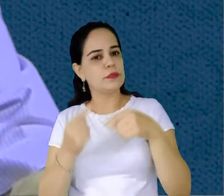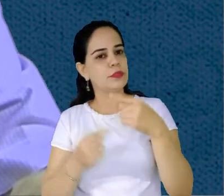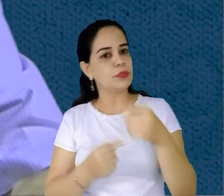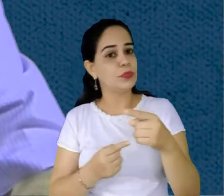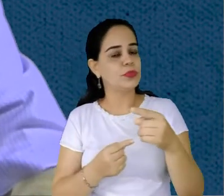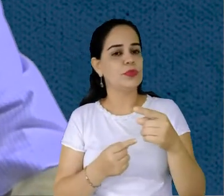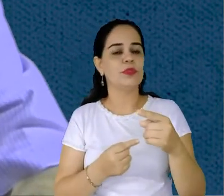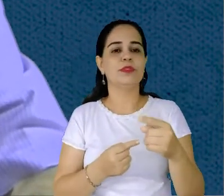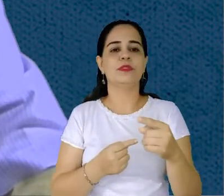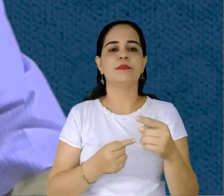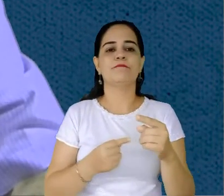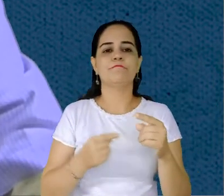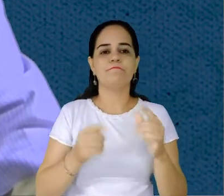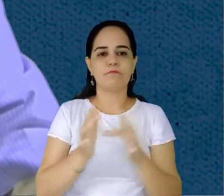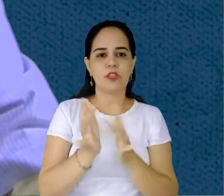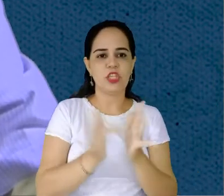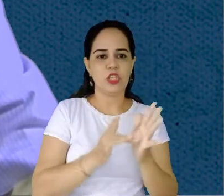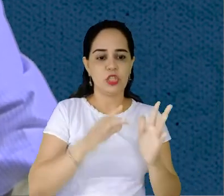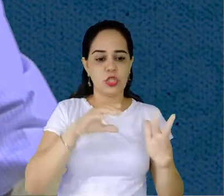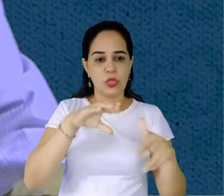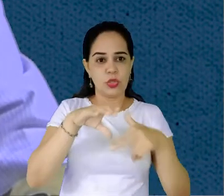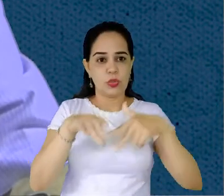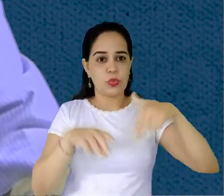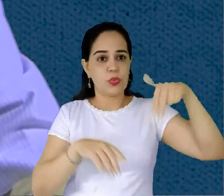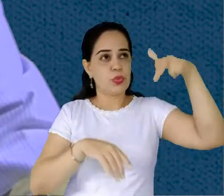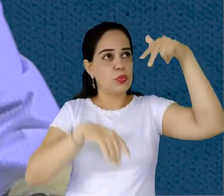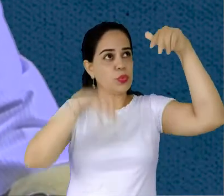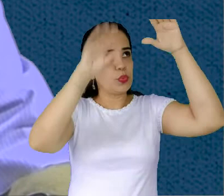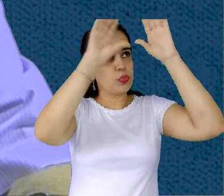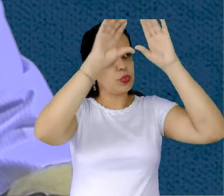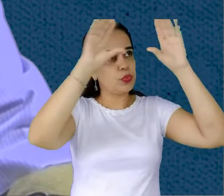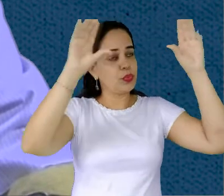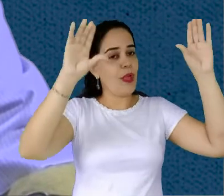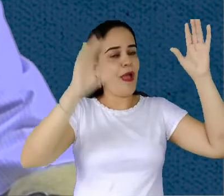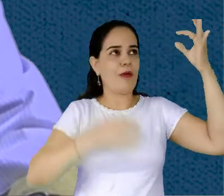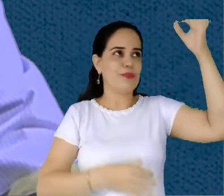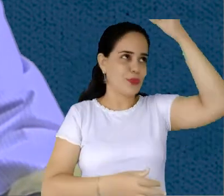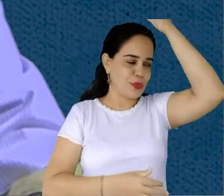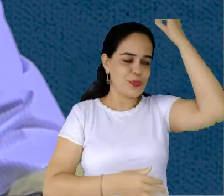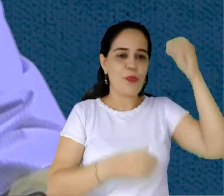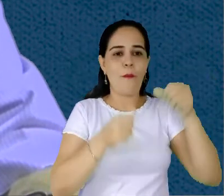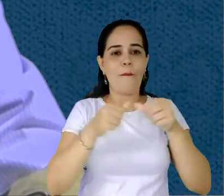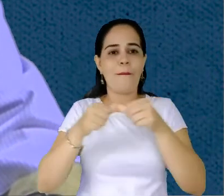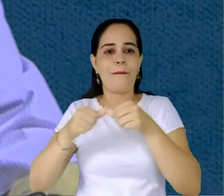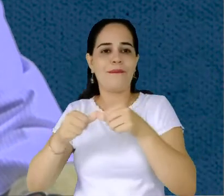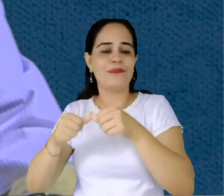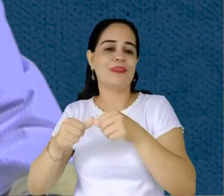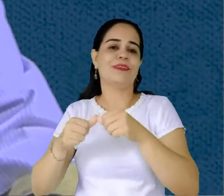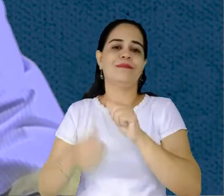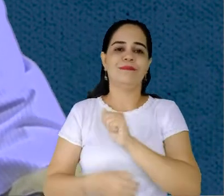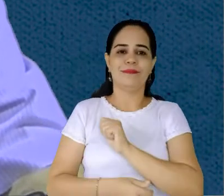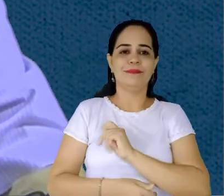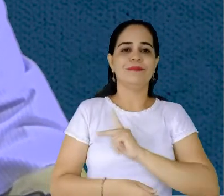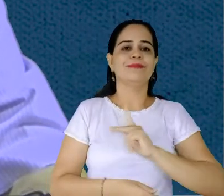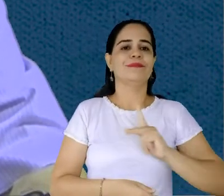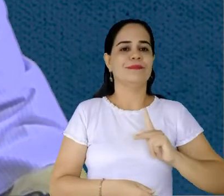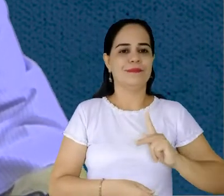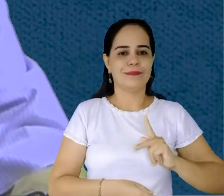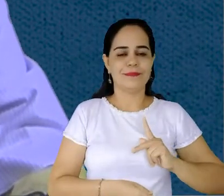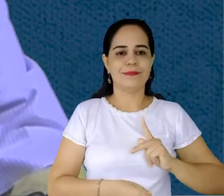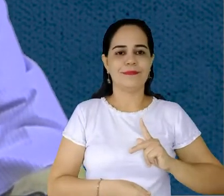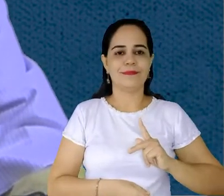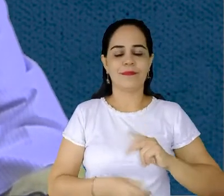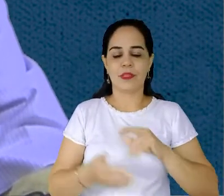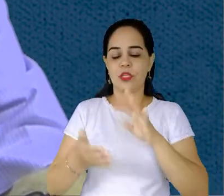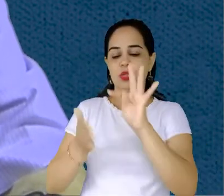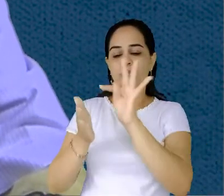Posteriormente, quando o Pai enviar o Espírito Santo sobre eles. Tá? Vejam que este